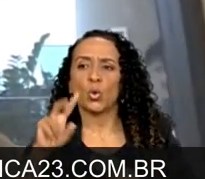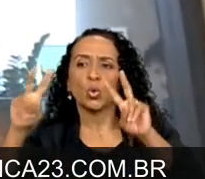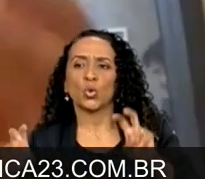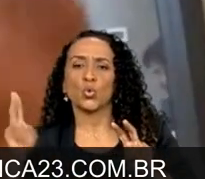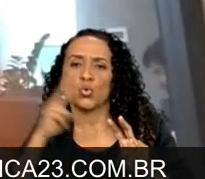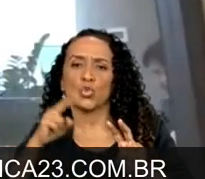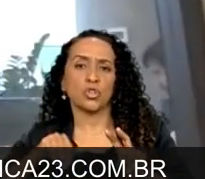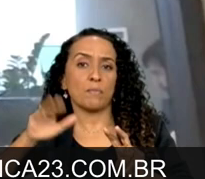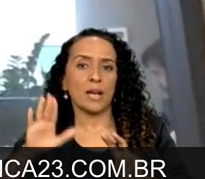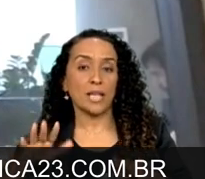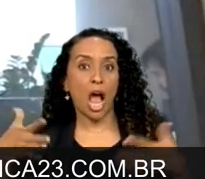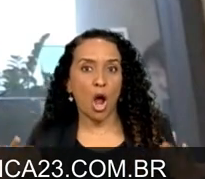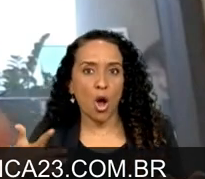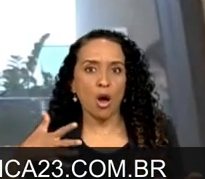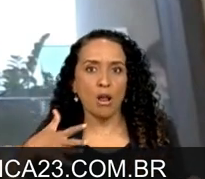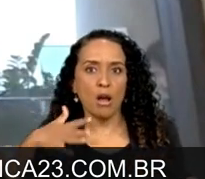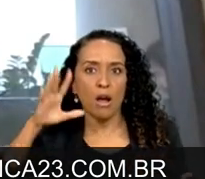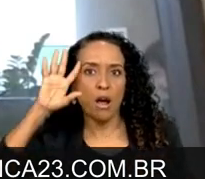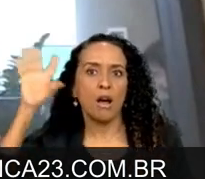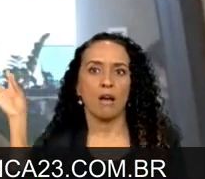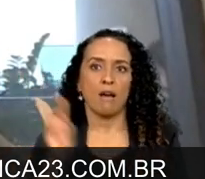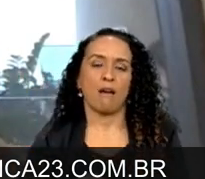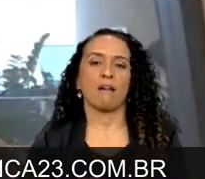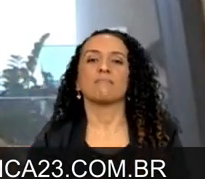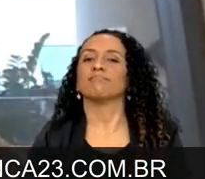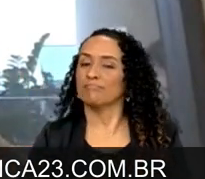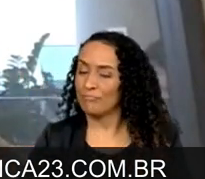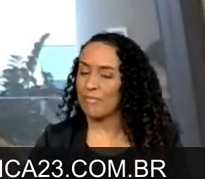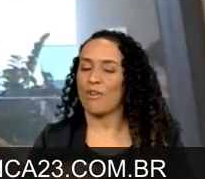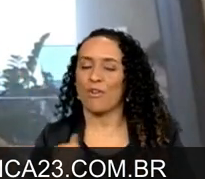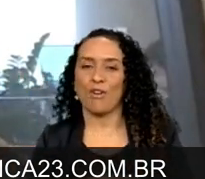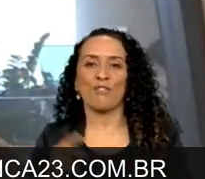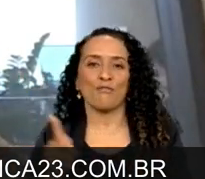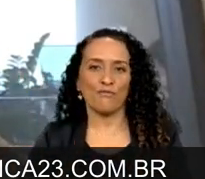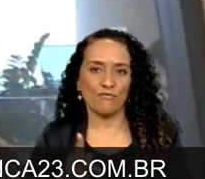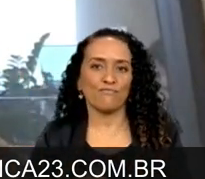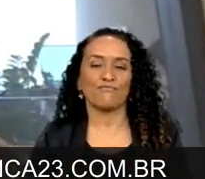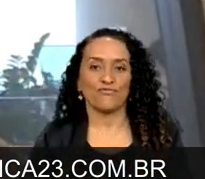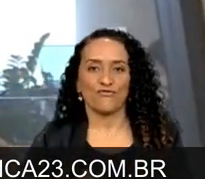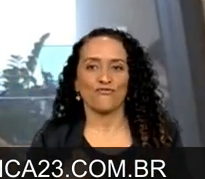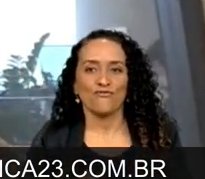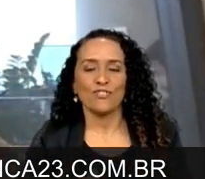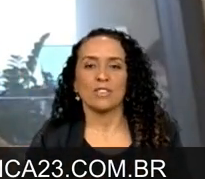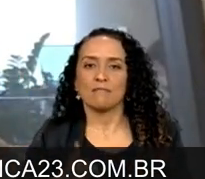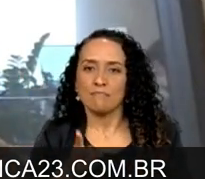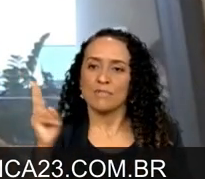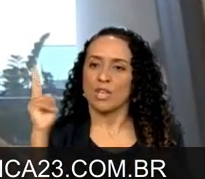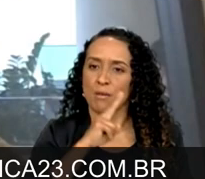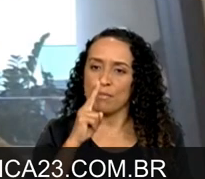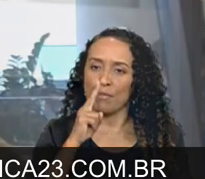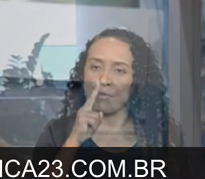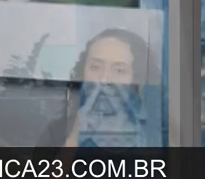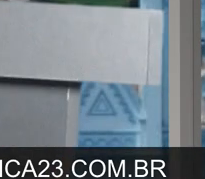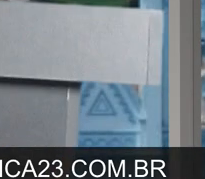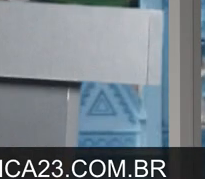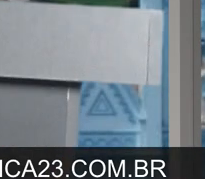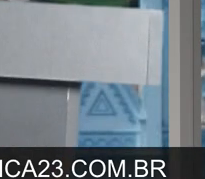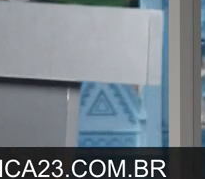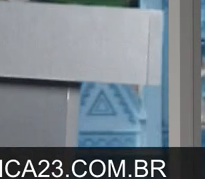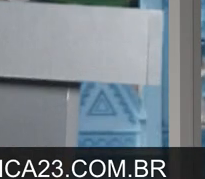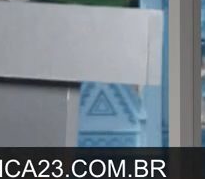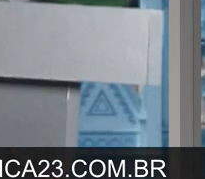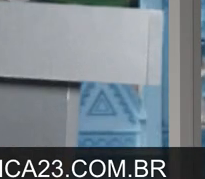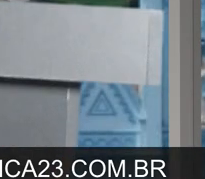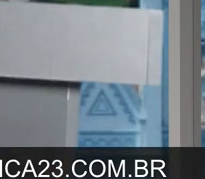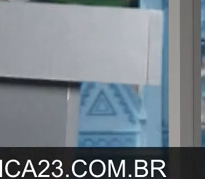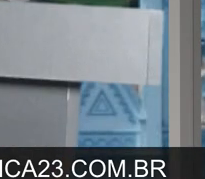e agora caiu a ficha, né, que nós efetivamente vivemos uma emergência climática e nós precisamos colocar mais esforço nisso. Pois